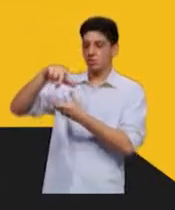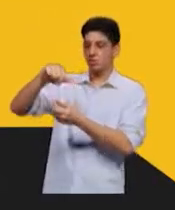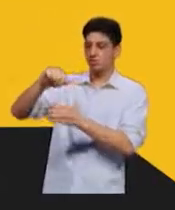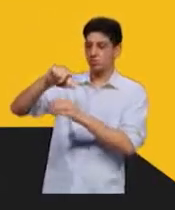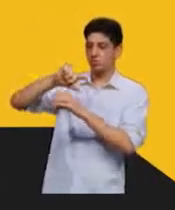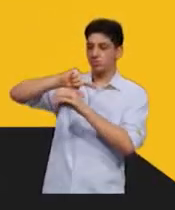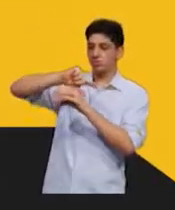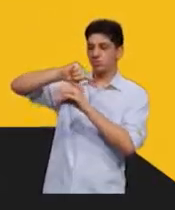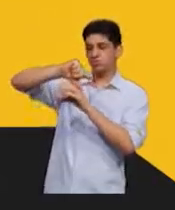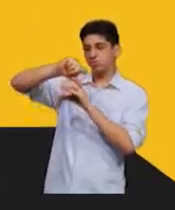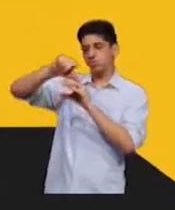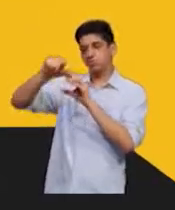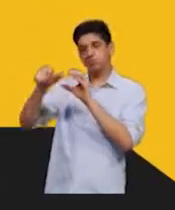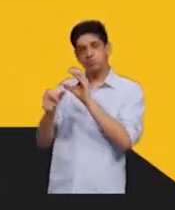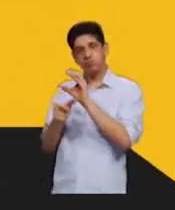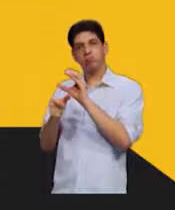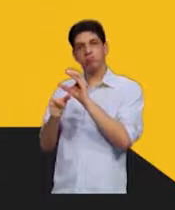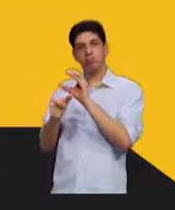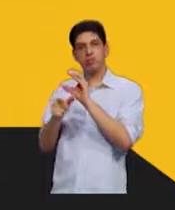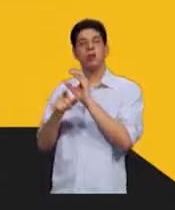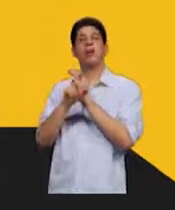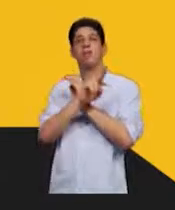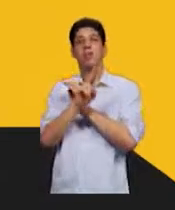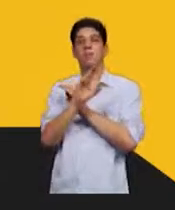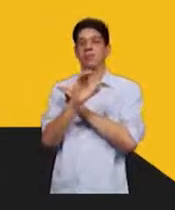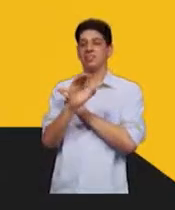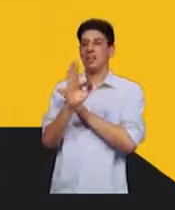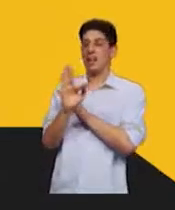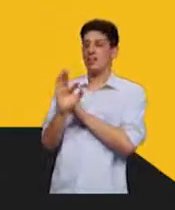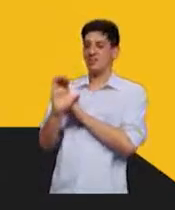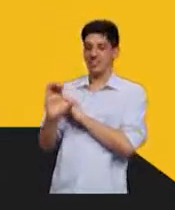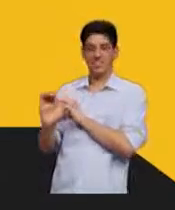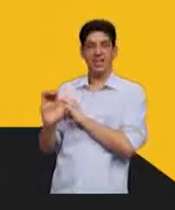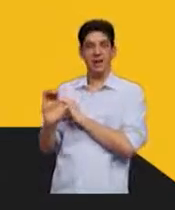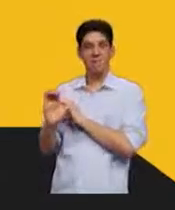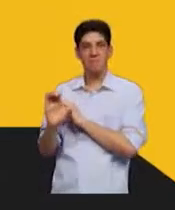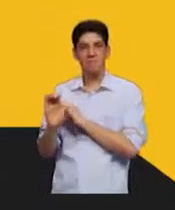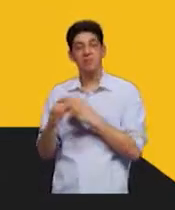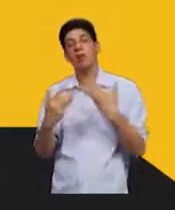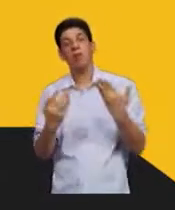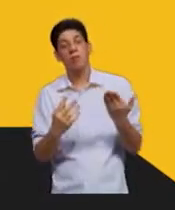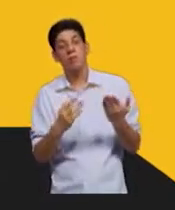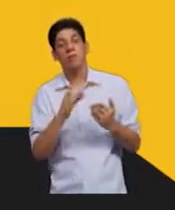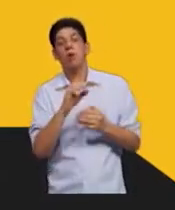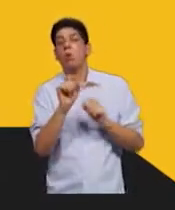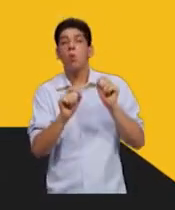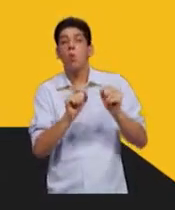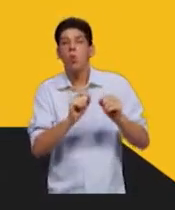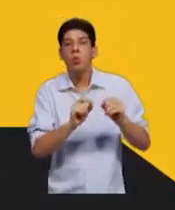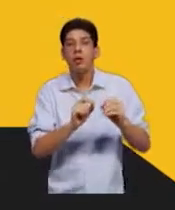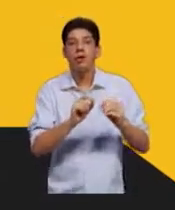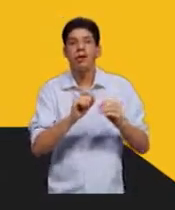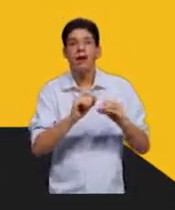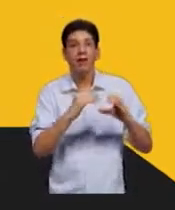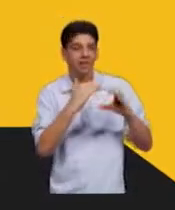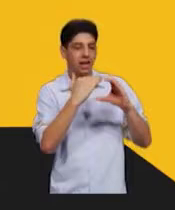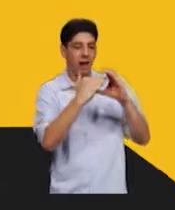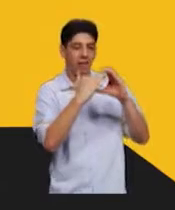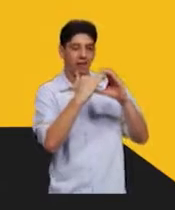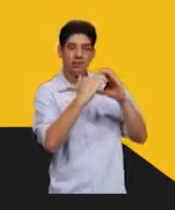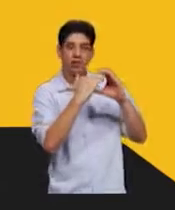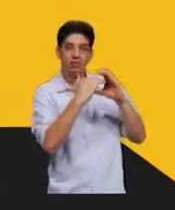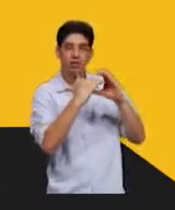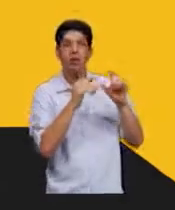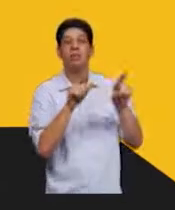que é o CFC, compreender o que é e como constitui a camada de ozônio, identificar